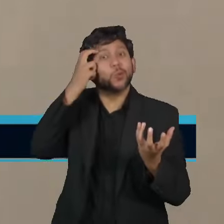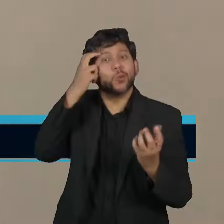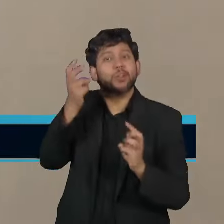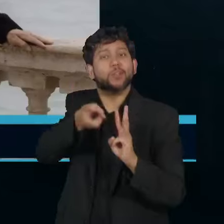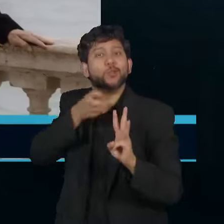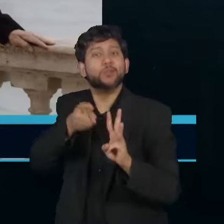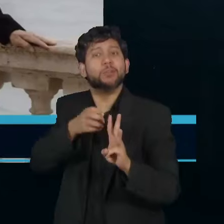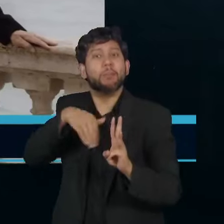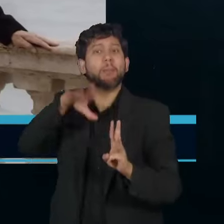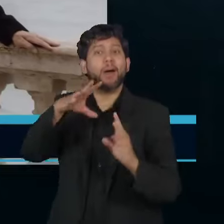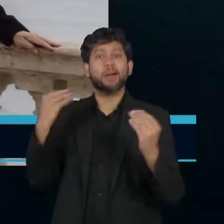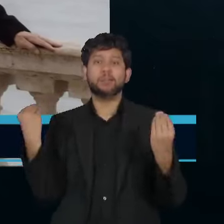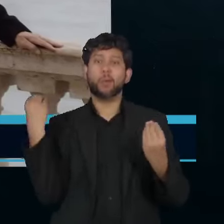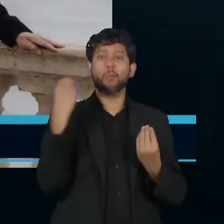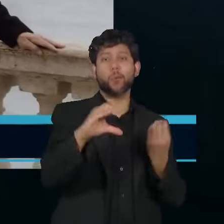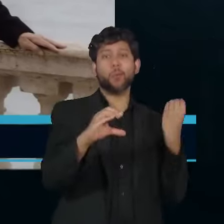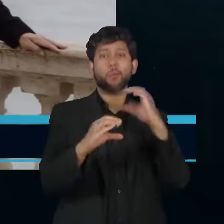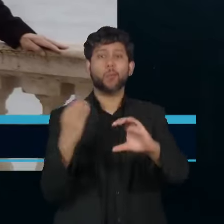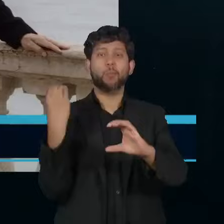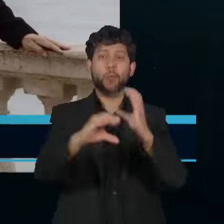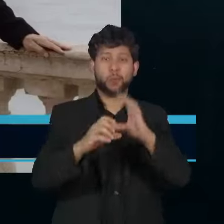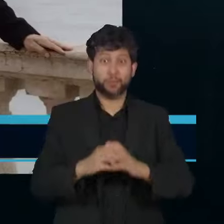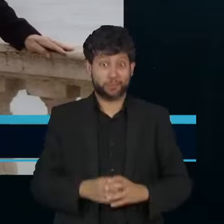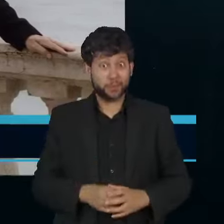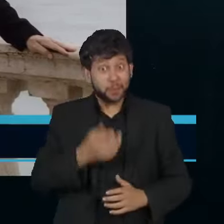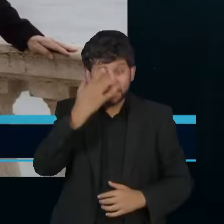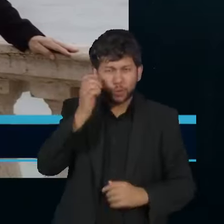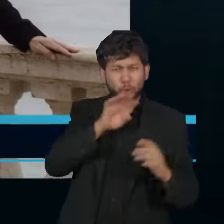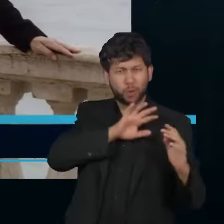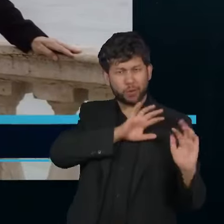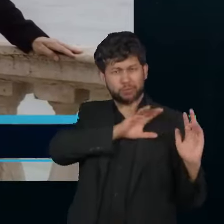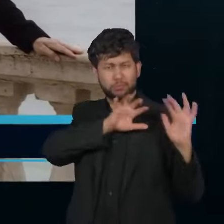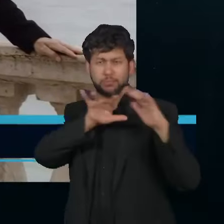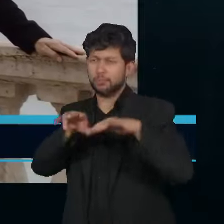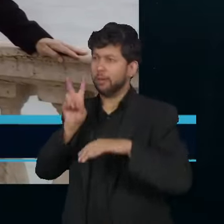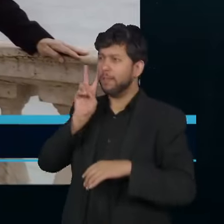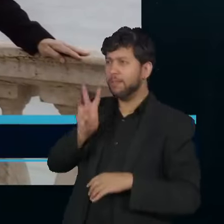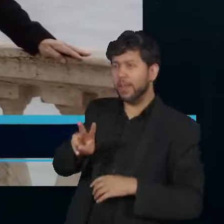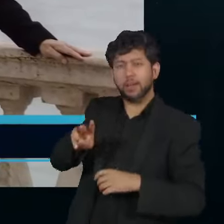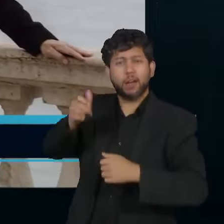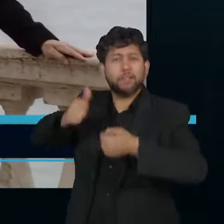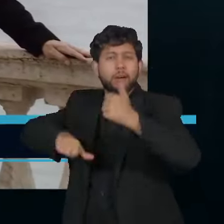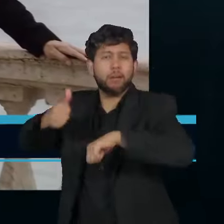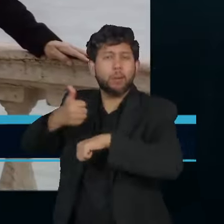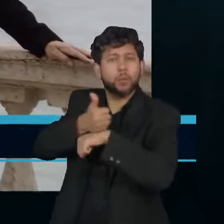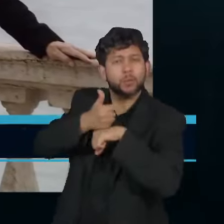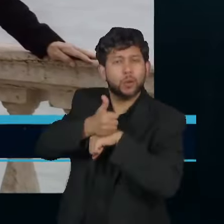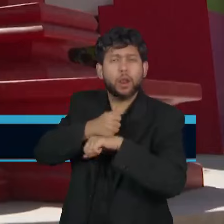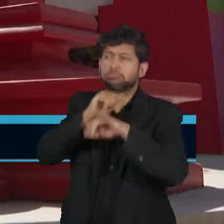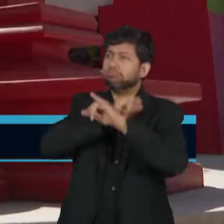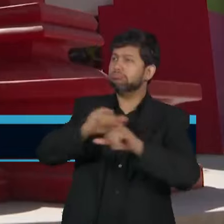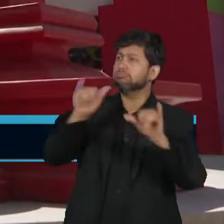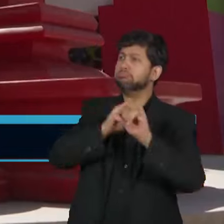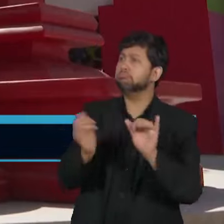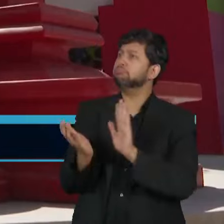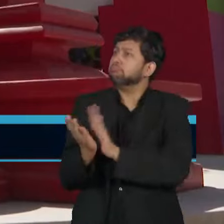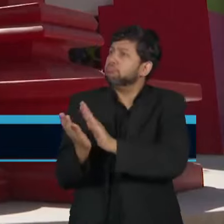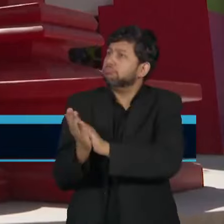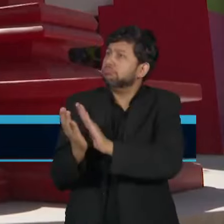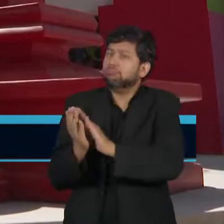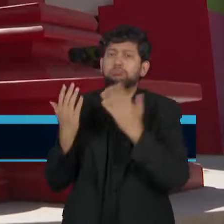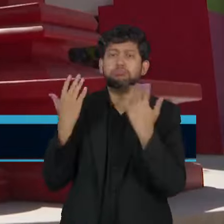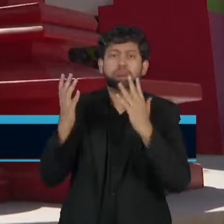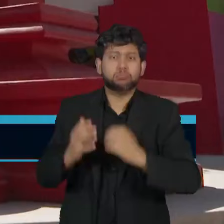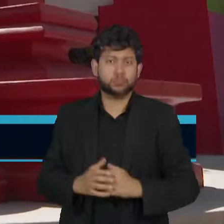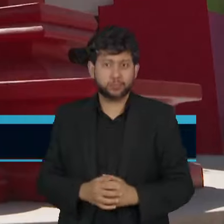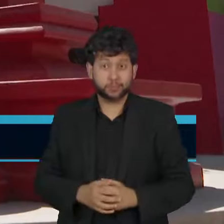indígenas sua decisão chamou a atenção da crítica e ganhou destaque na Imprensa internacional Hoje foi dia